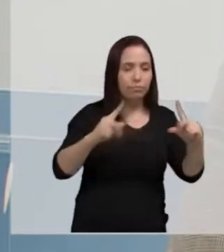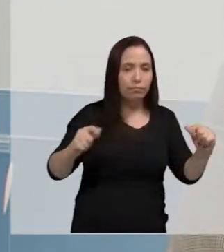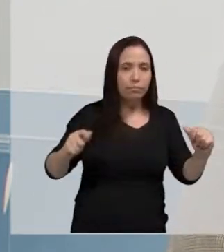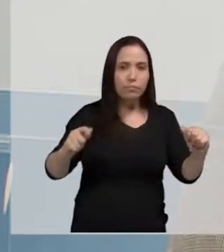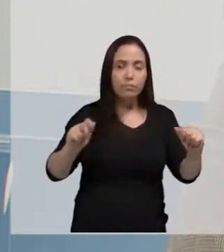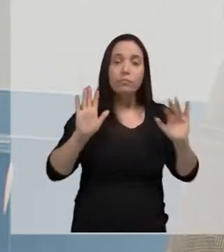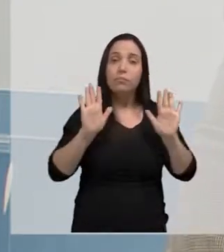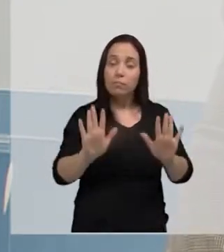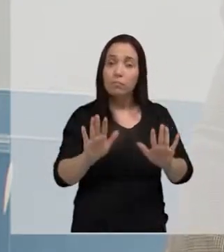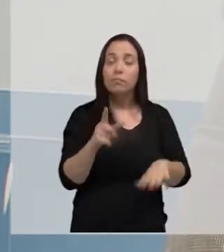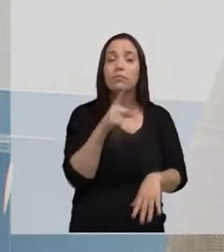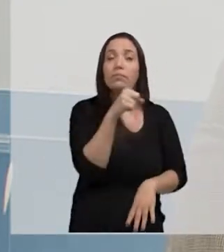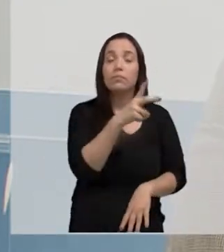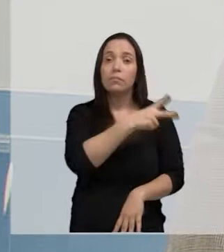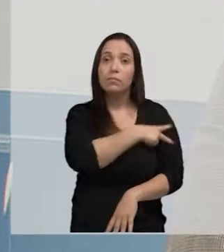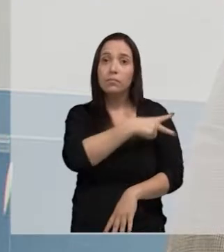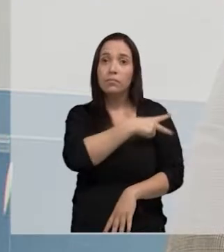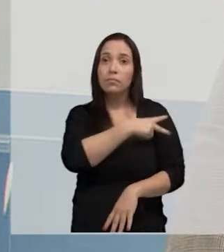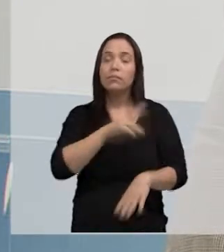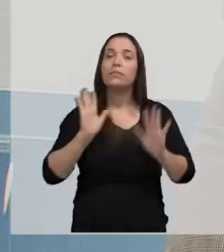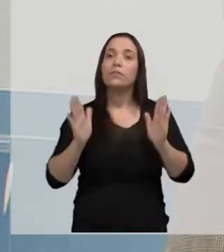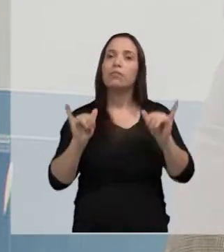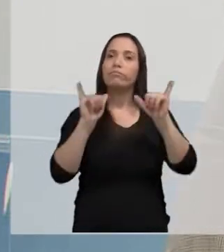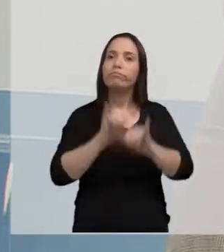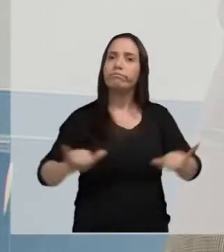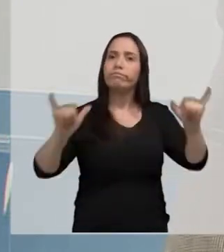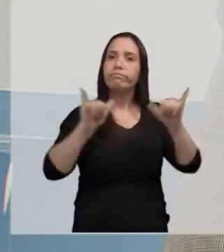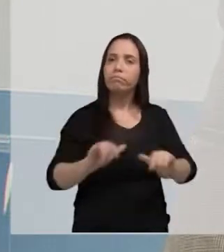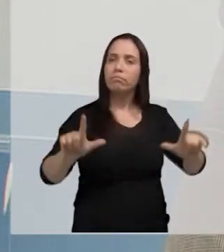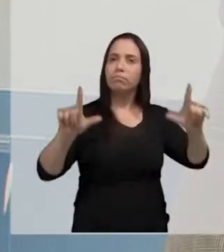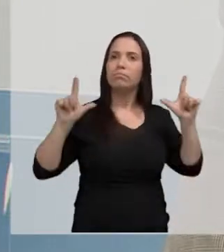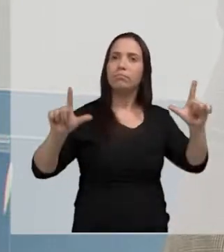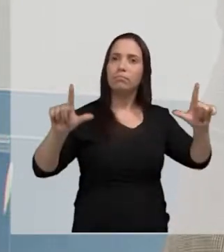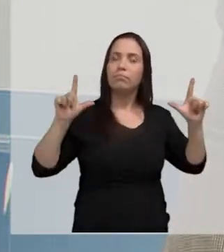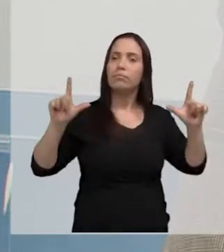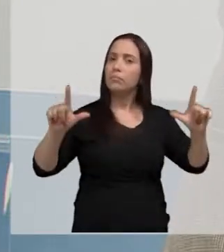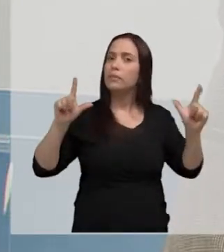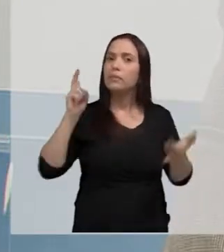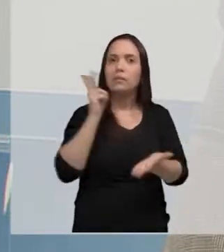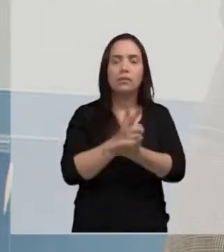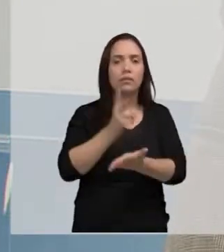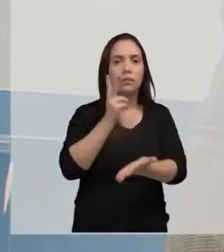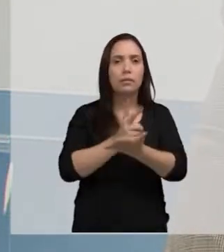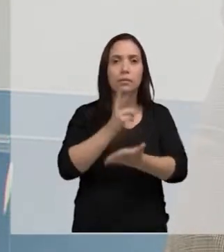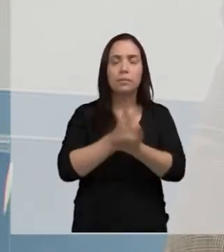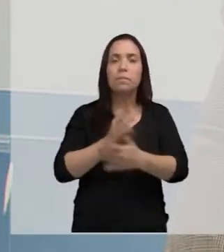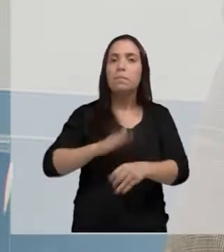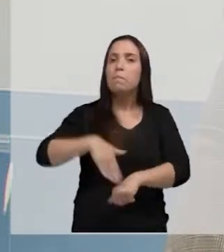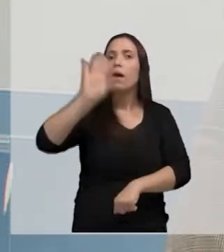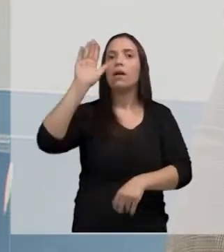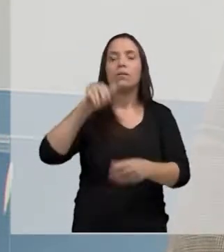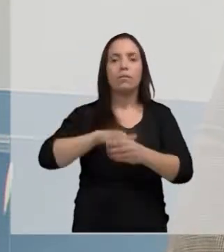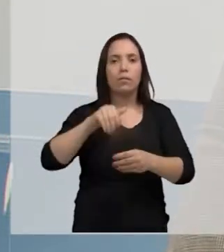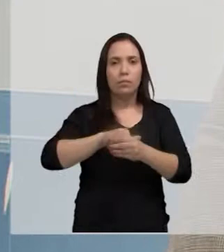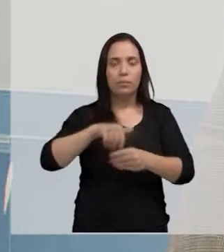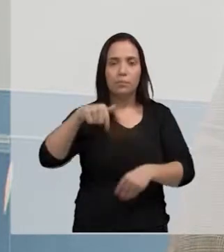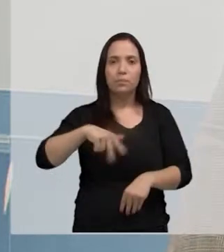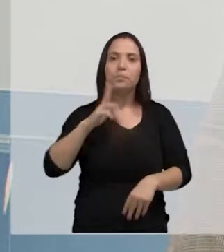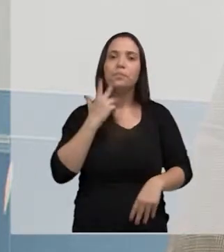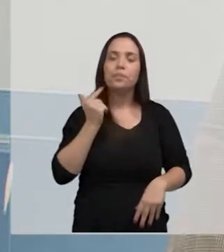que vai acontecer de novo esse ano e todo ano acontece. Capitão Wagner foi o mais votado como vereador de